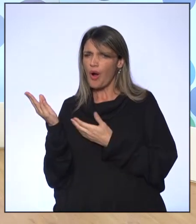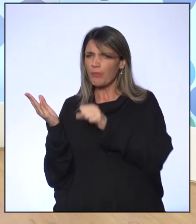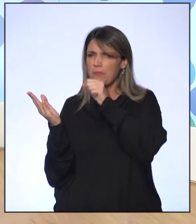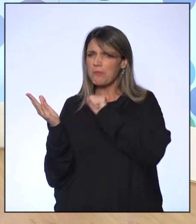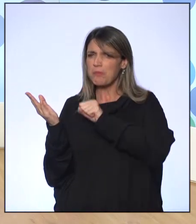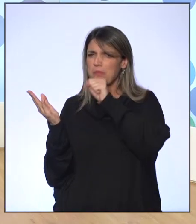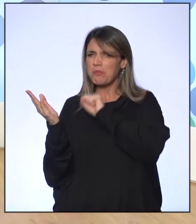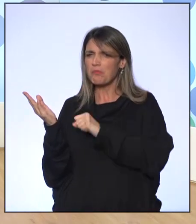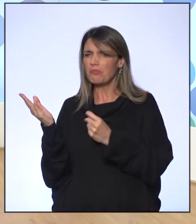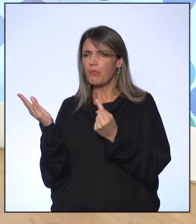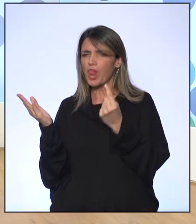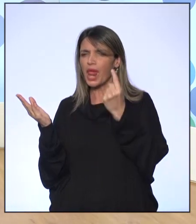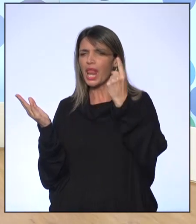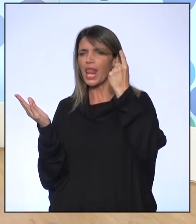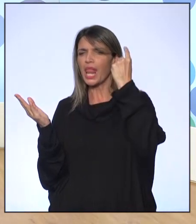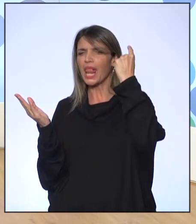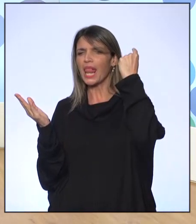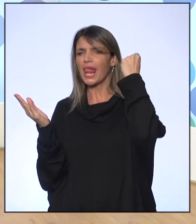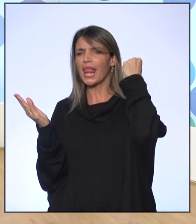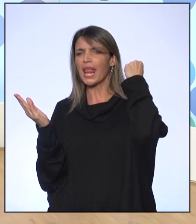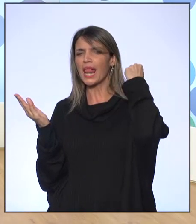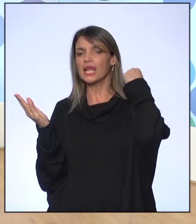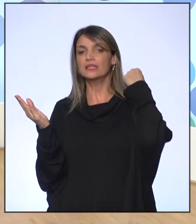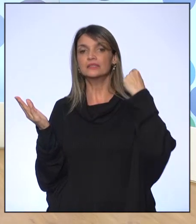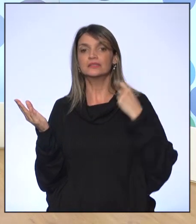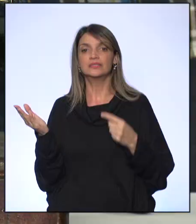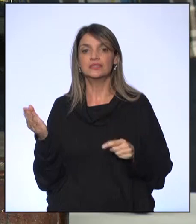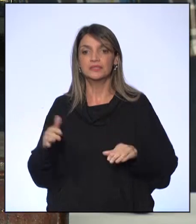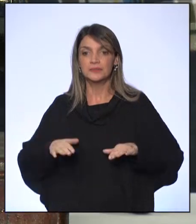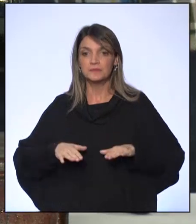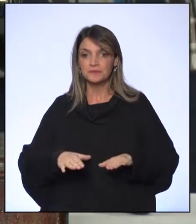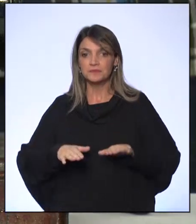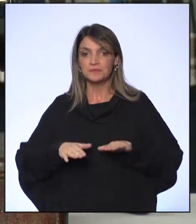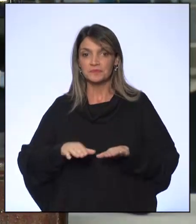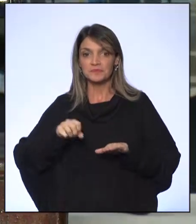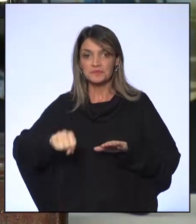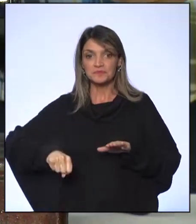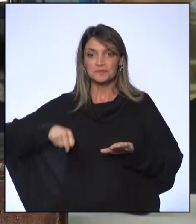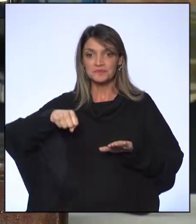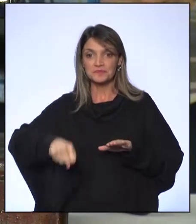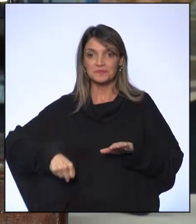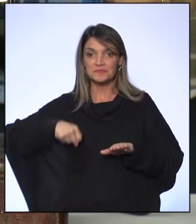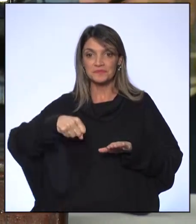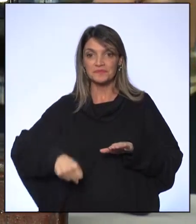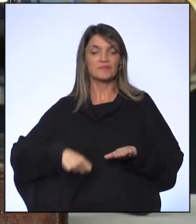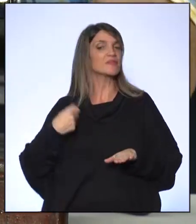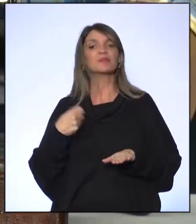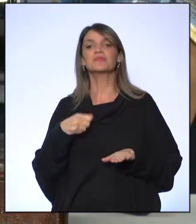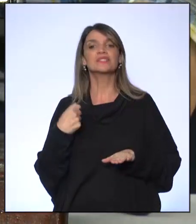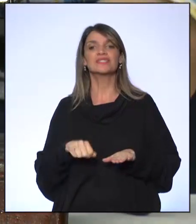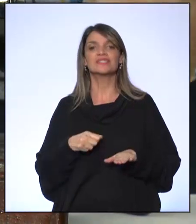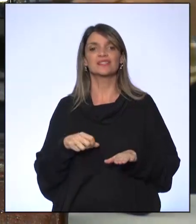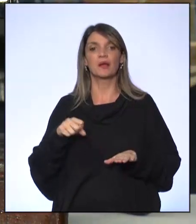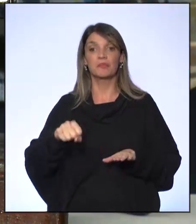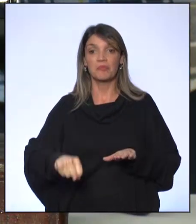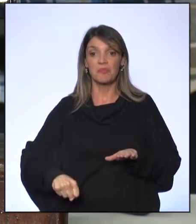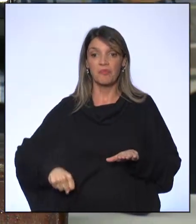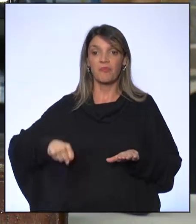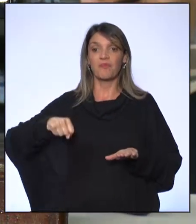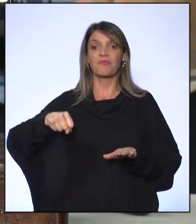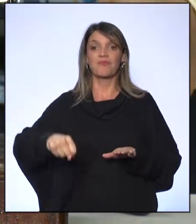costura. Caramba. É tocada à mão, essa máquina de costura. Então eu precisava que uma mão